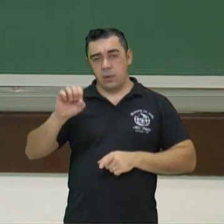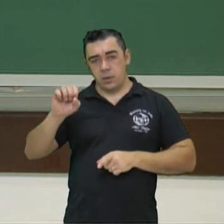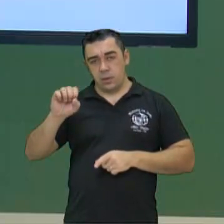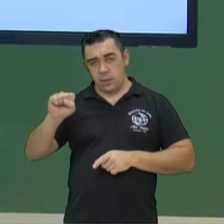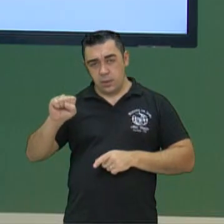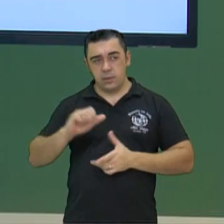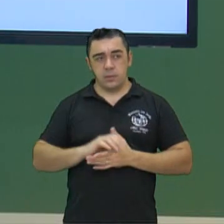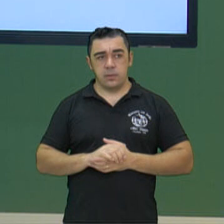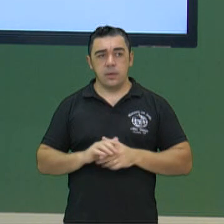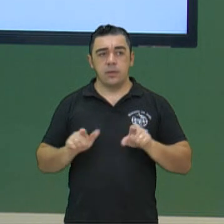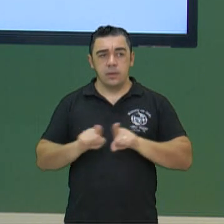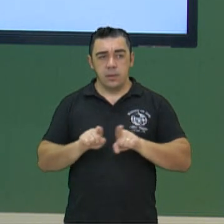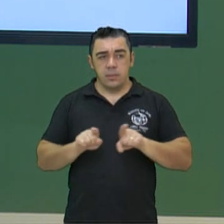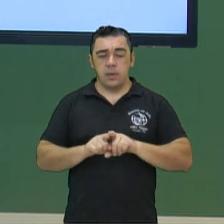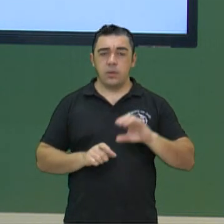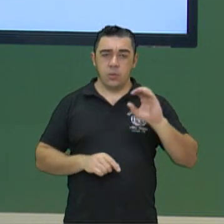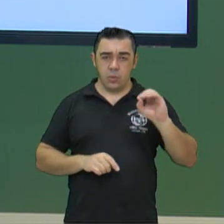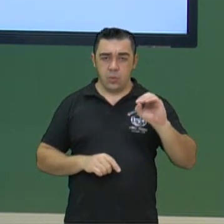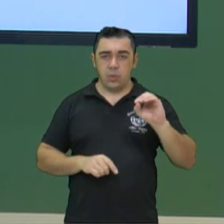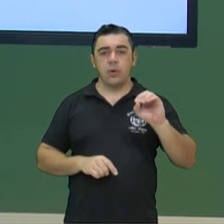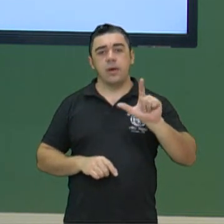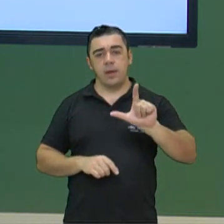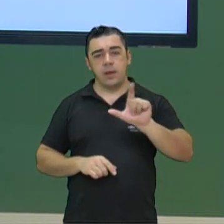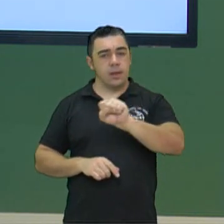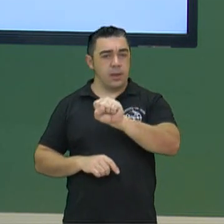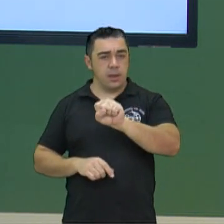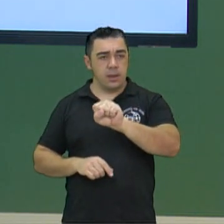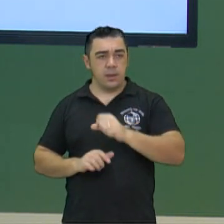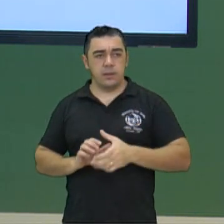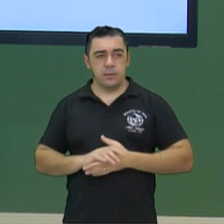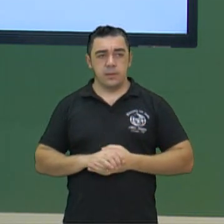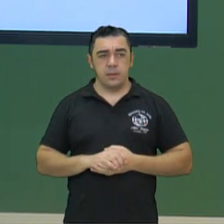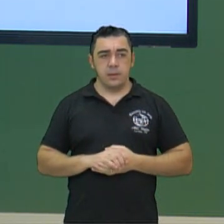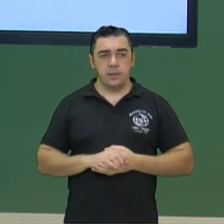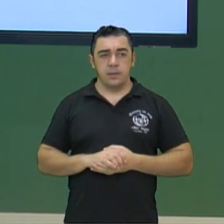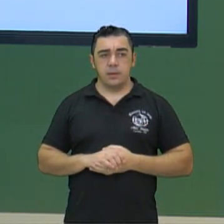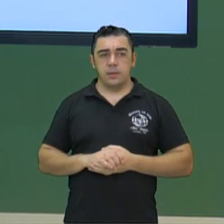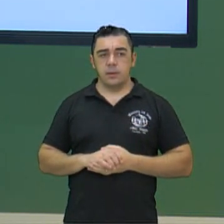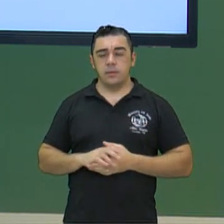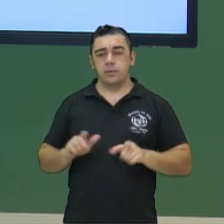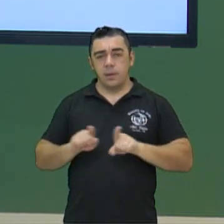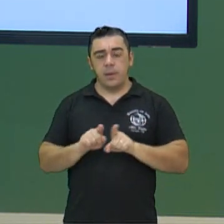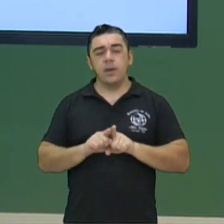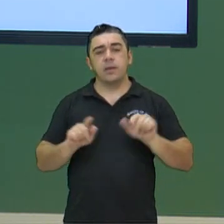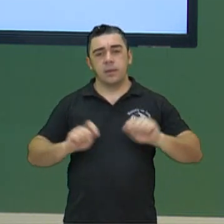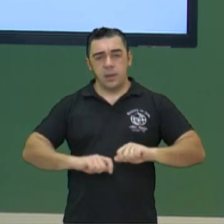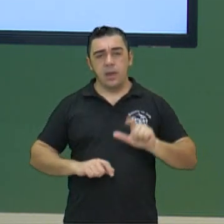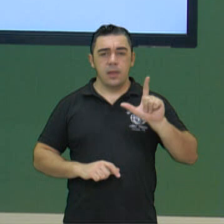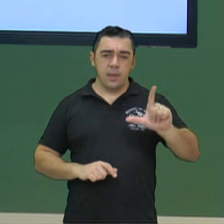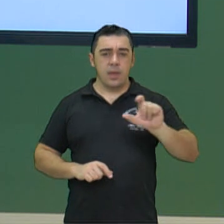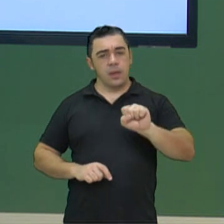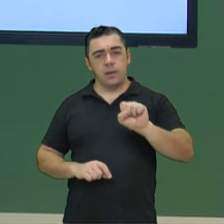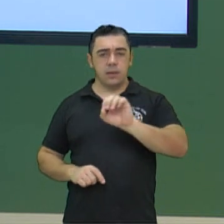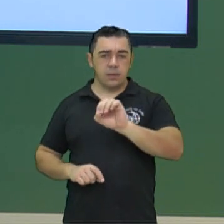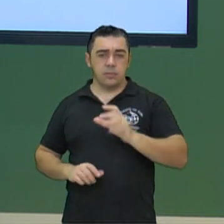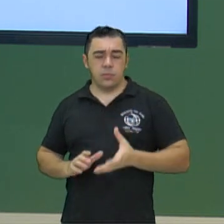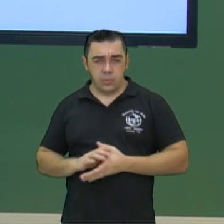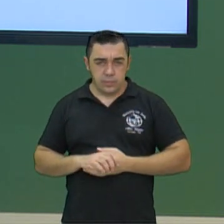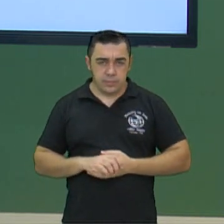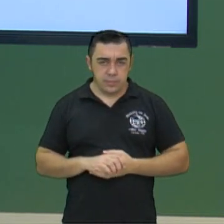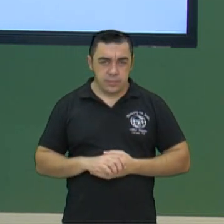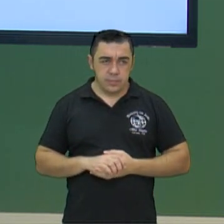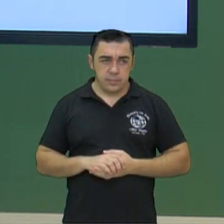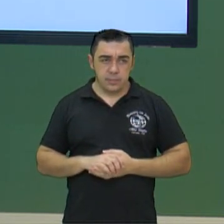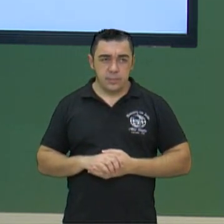Aqui, posso permutar, deixar o O e permutar com o S e o L. Aí eu também posso colocar o L lá na